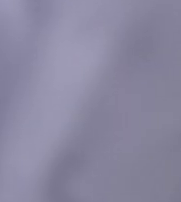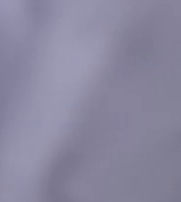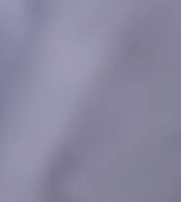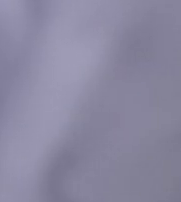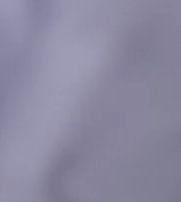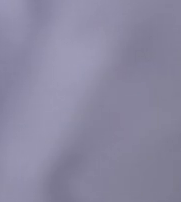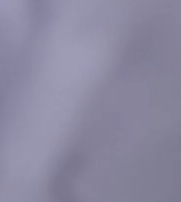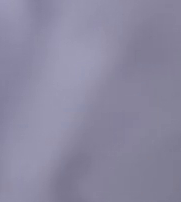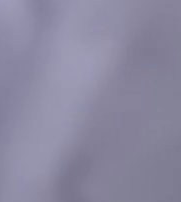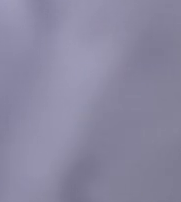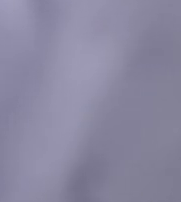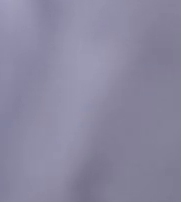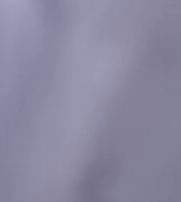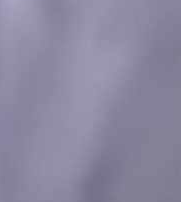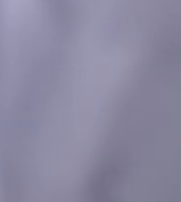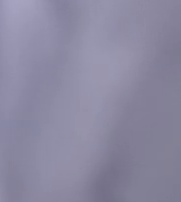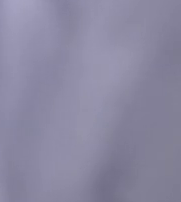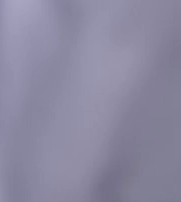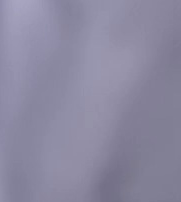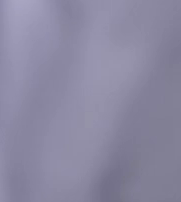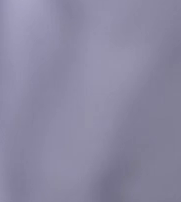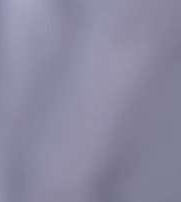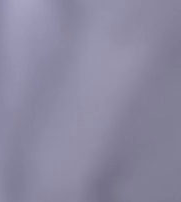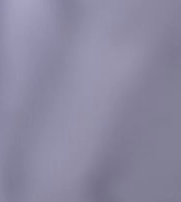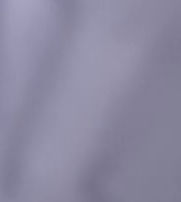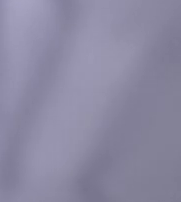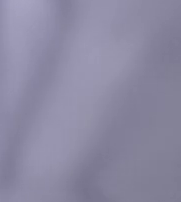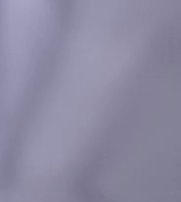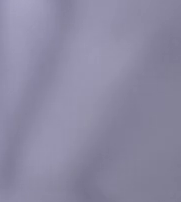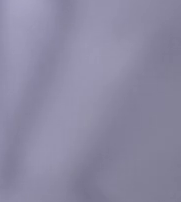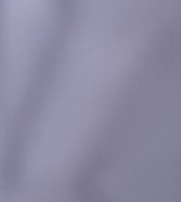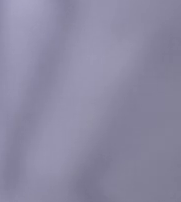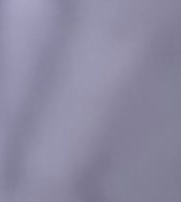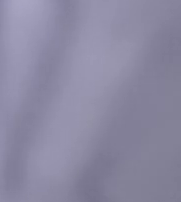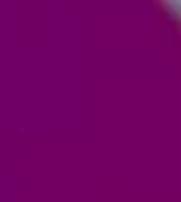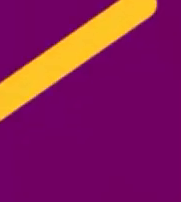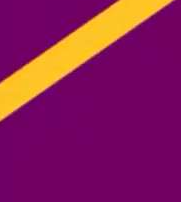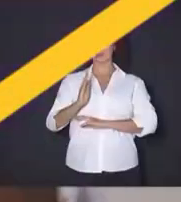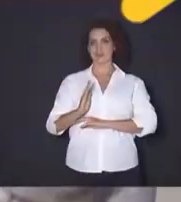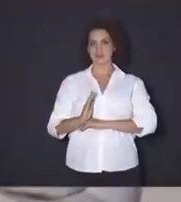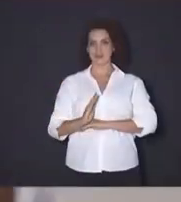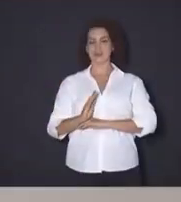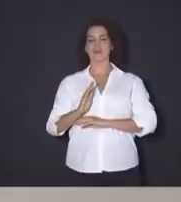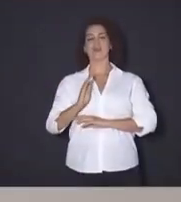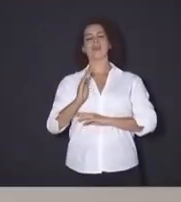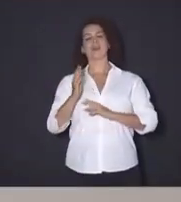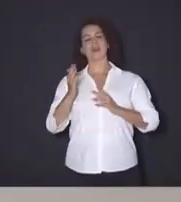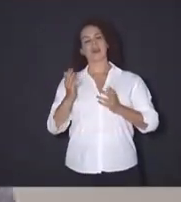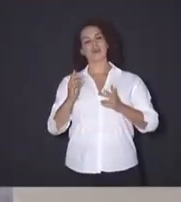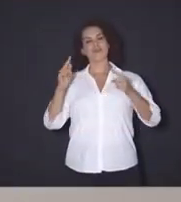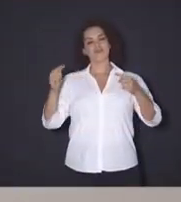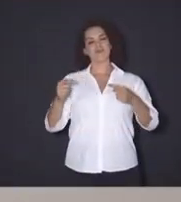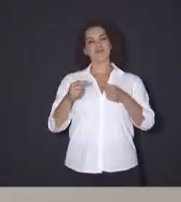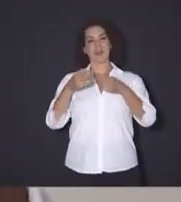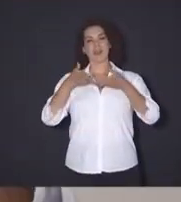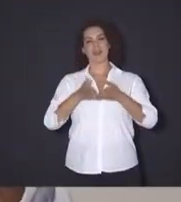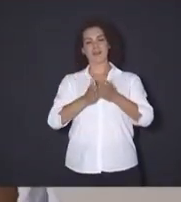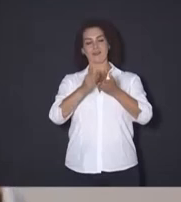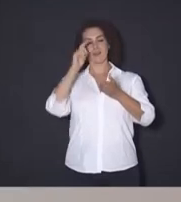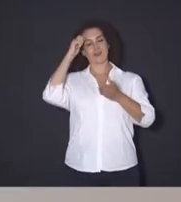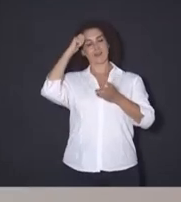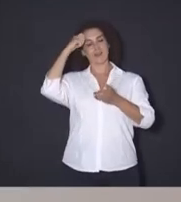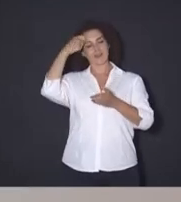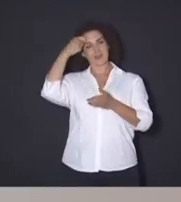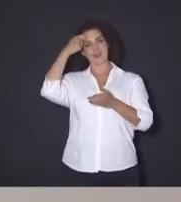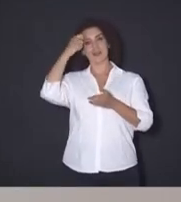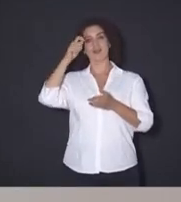brasileira a partir do navio negreiro é o tema de um dos mais importantes artistas plásticos criador de